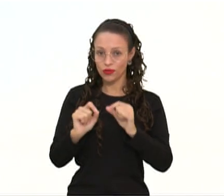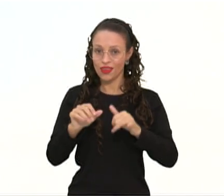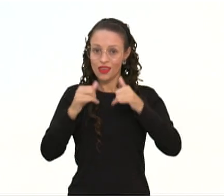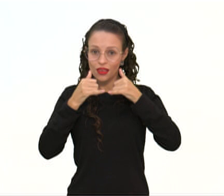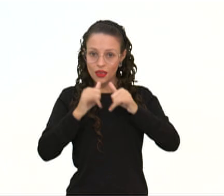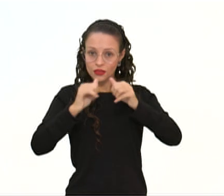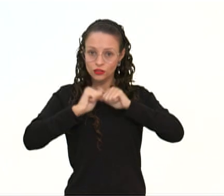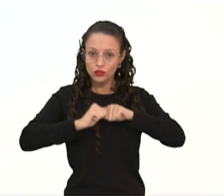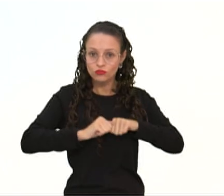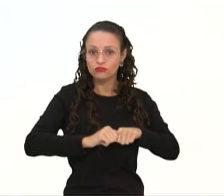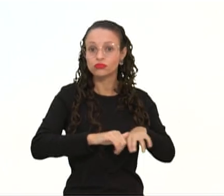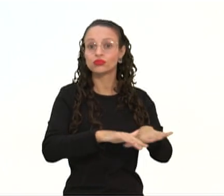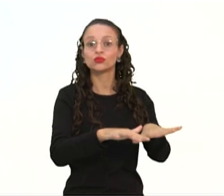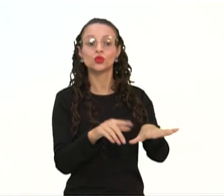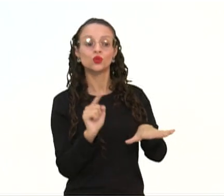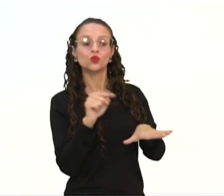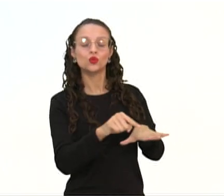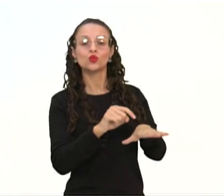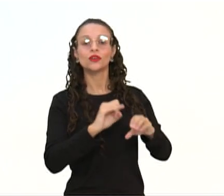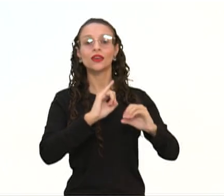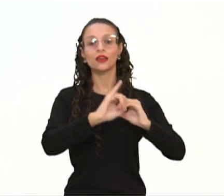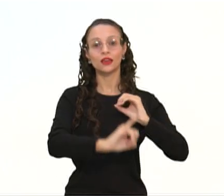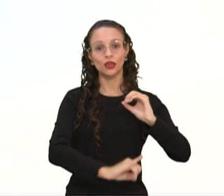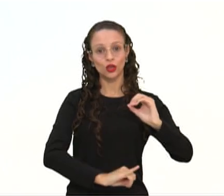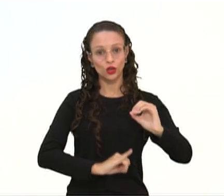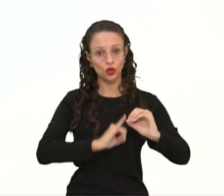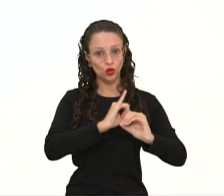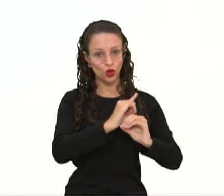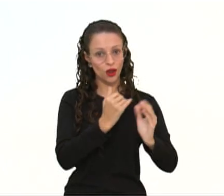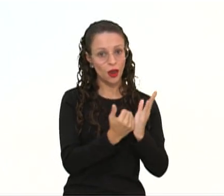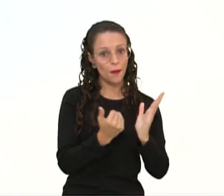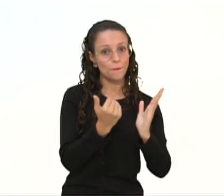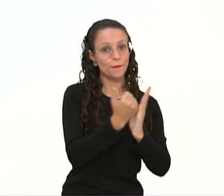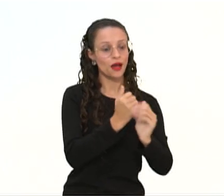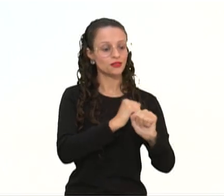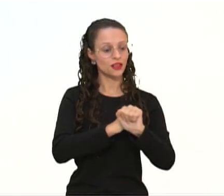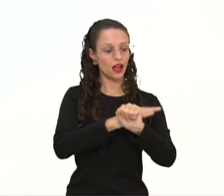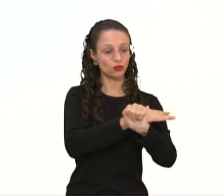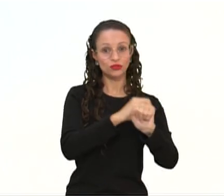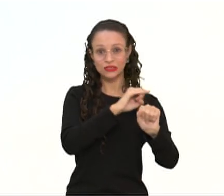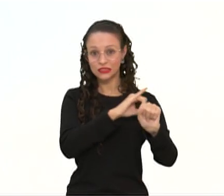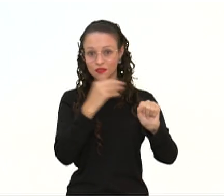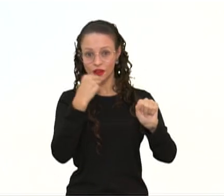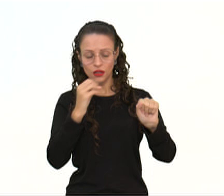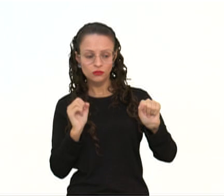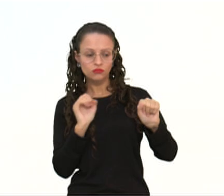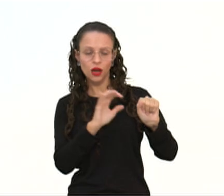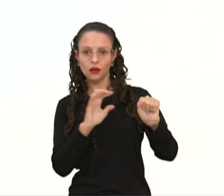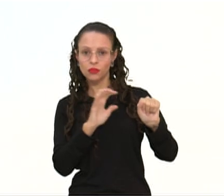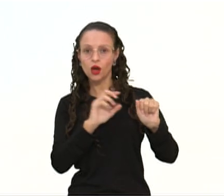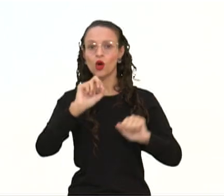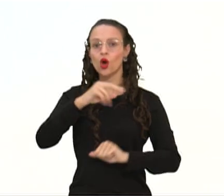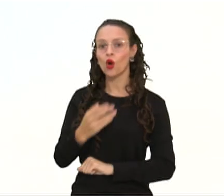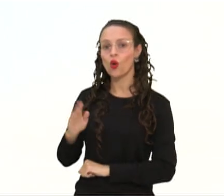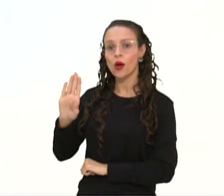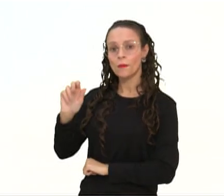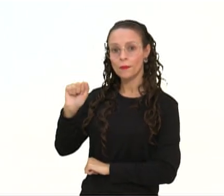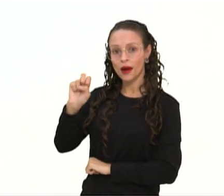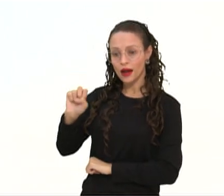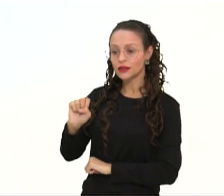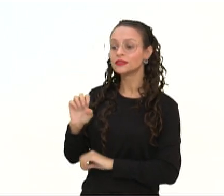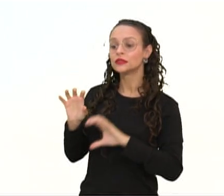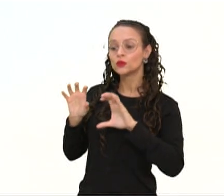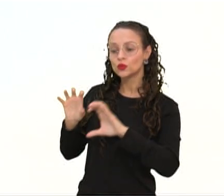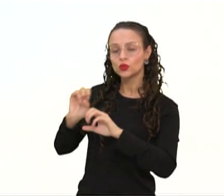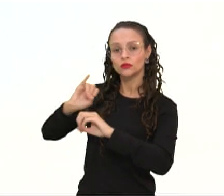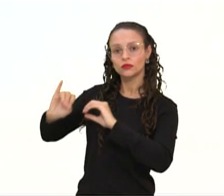energia vai ser usada para ionizar mais o ácido se ele for fraco ou para ionizar mais a base se ela for fraca.